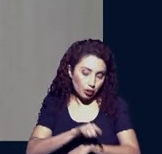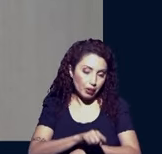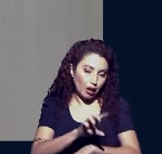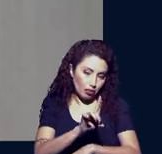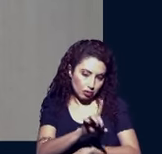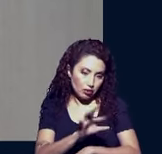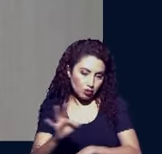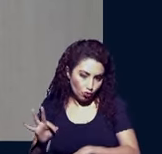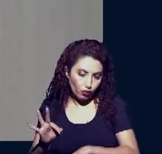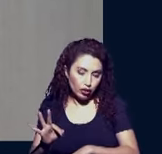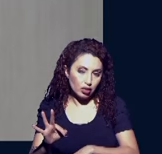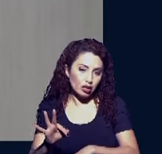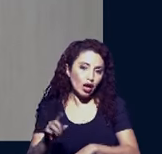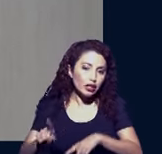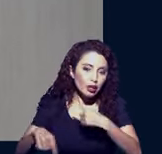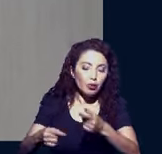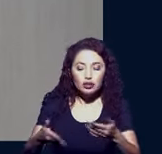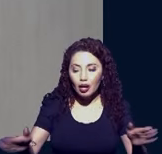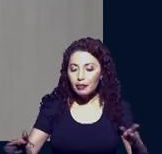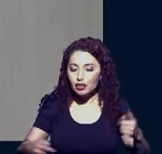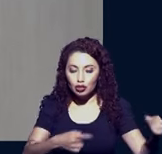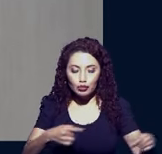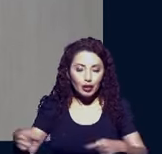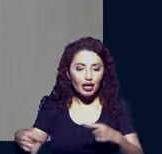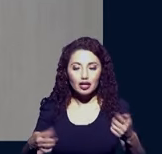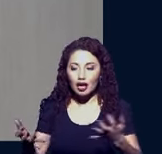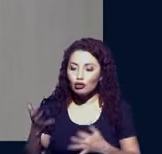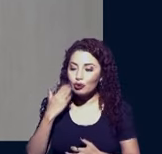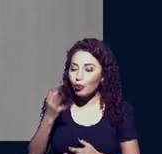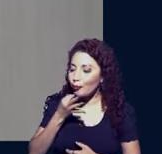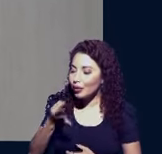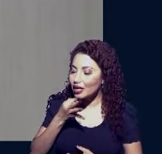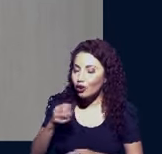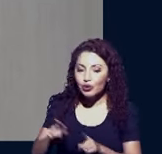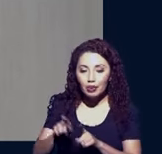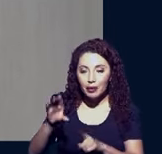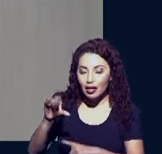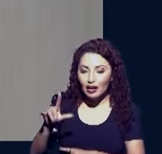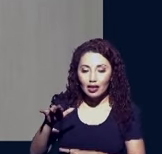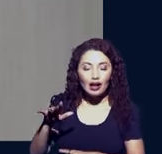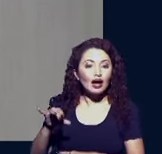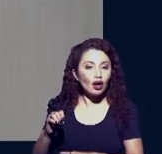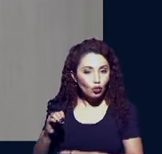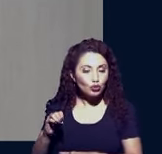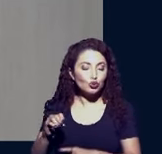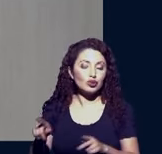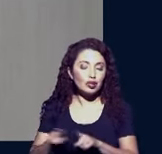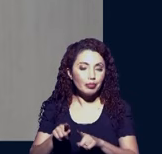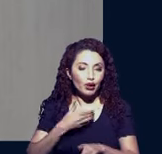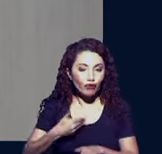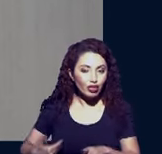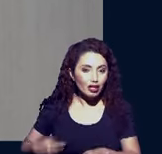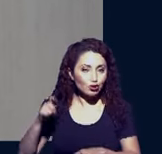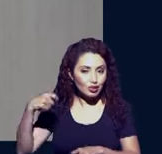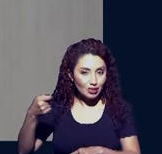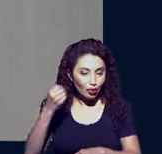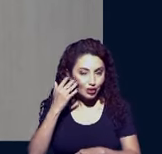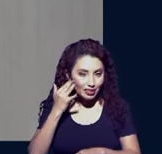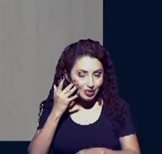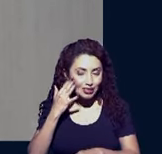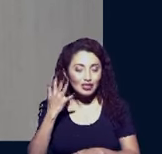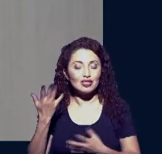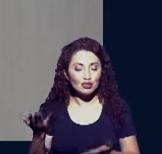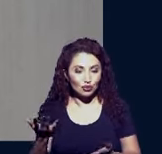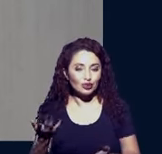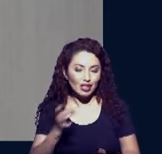todos daí depois a gente abre um debate queria ouvir também o governador Cláudio casso Governador Tarciso Governador Élder porque é o tema da semana